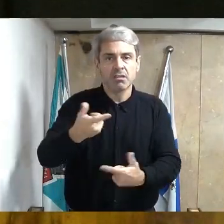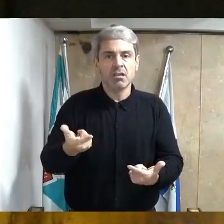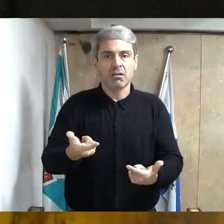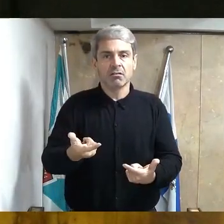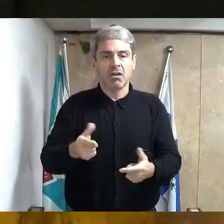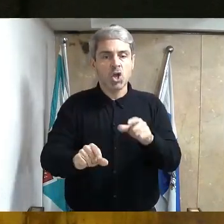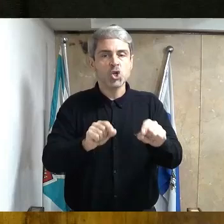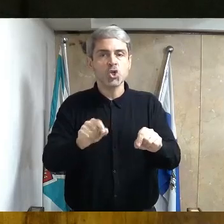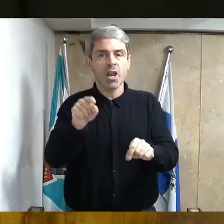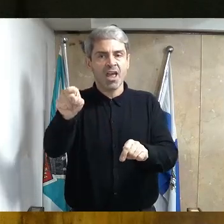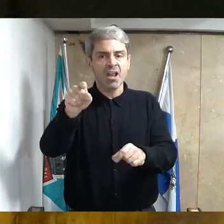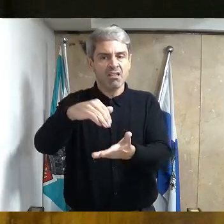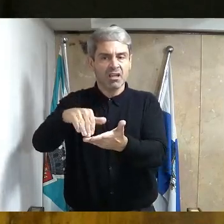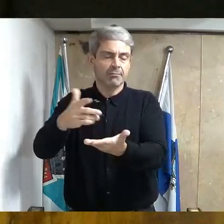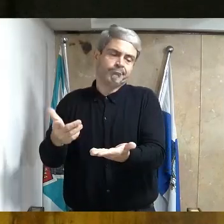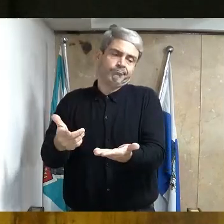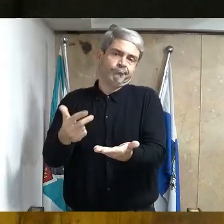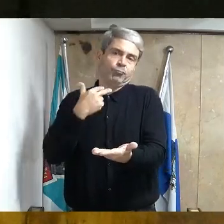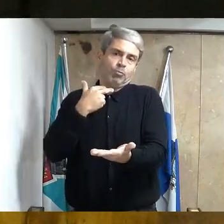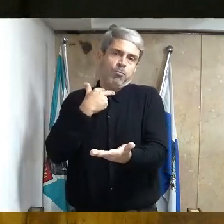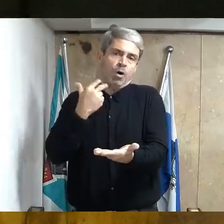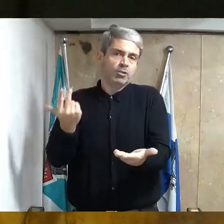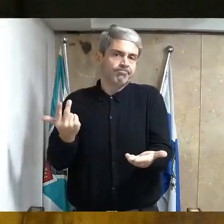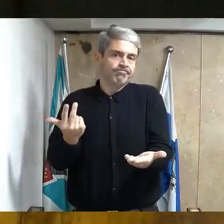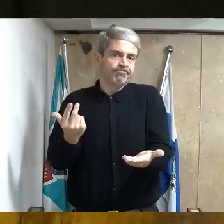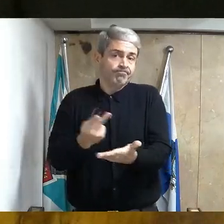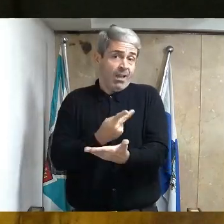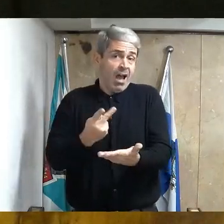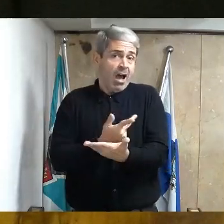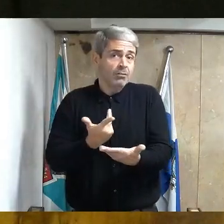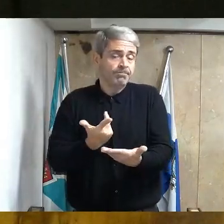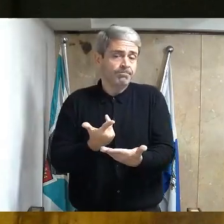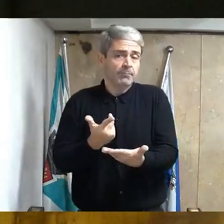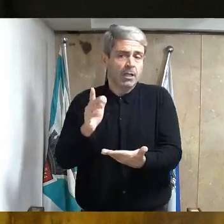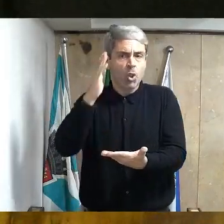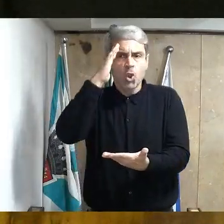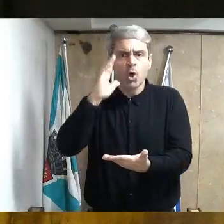ele? Então ele não pode ter essa autonomia, porque